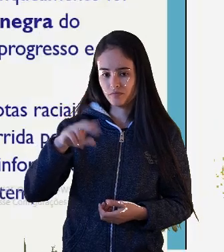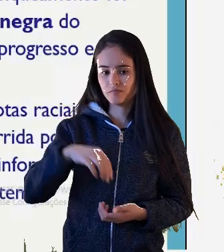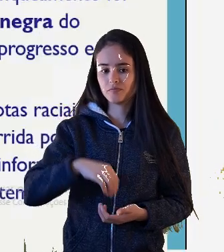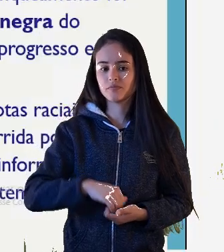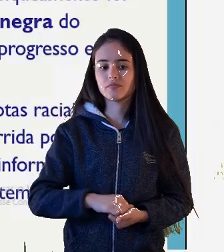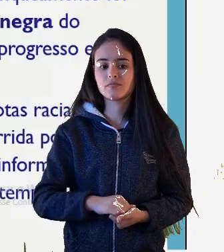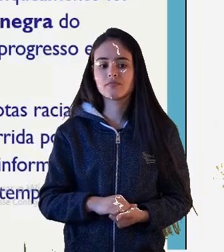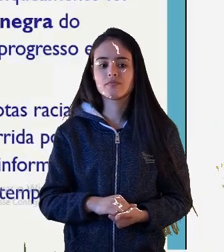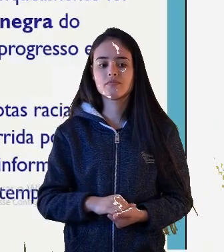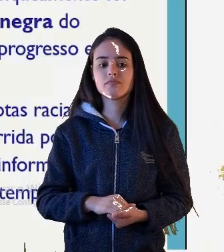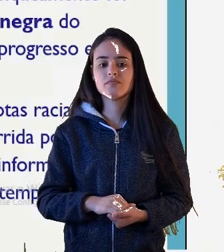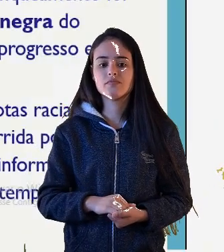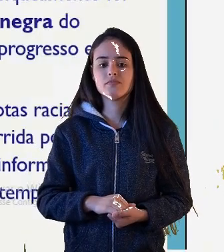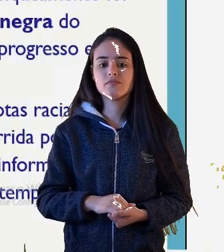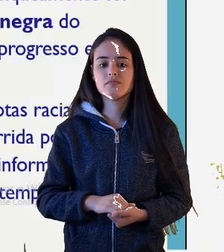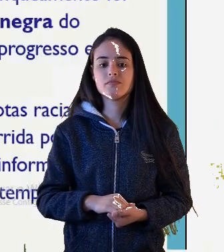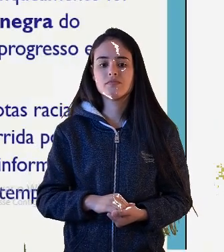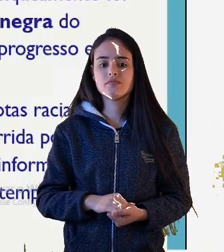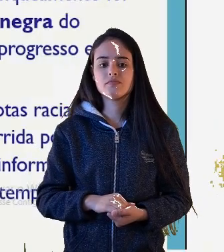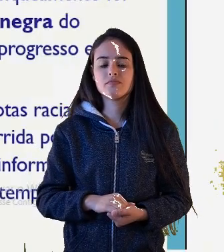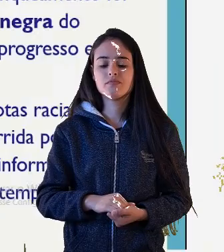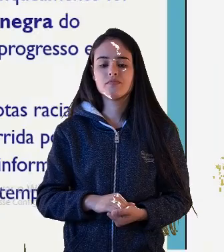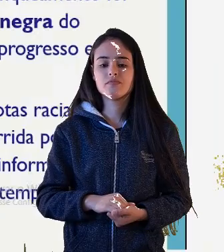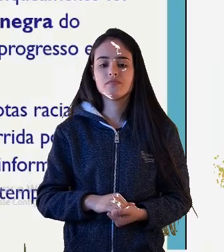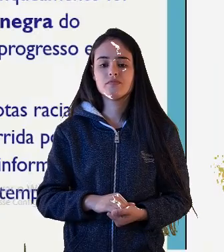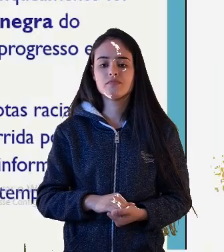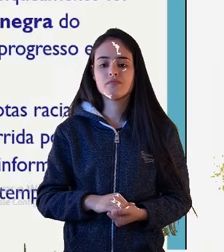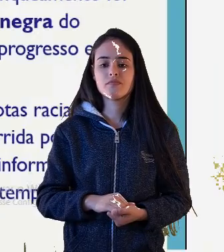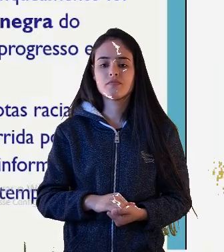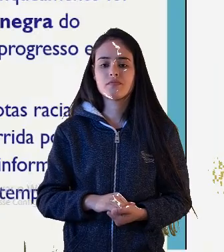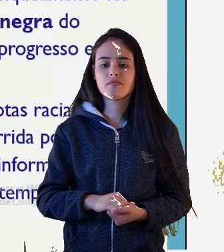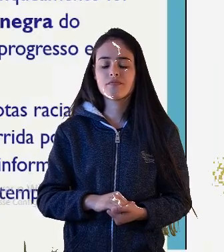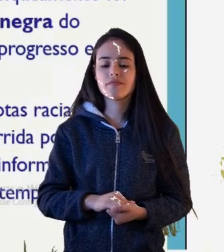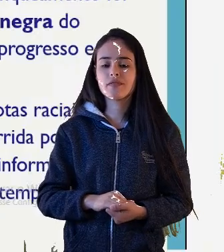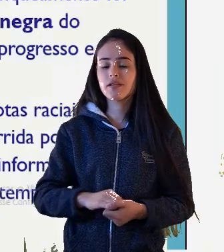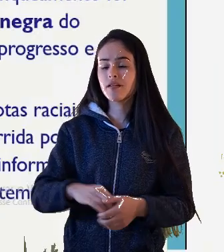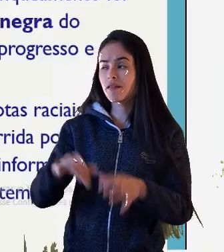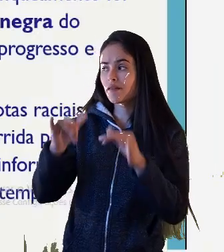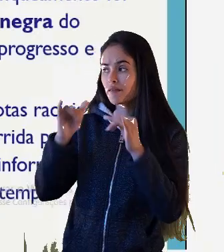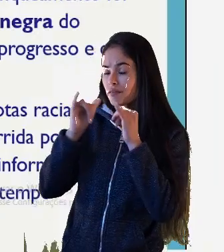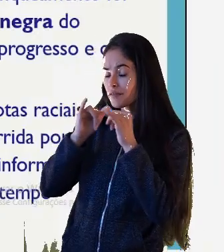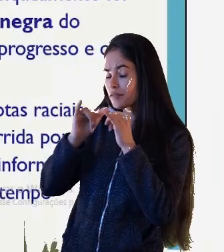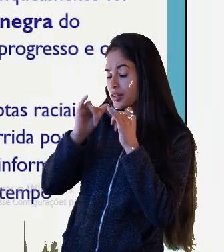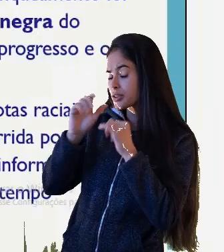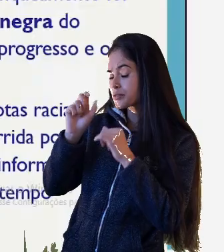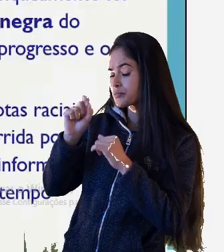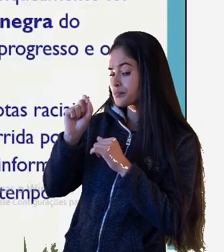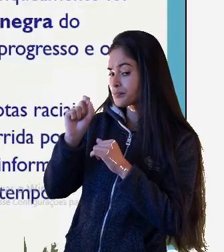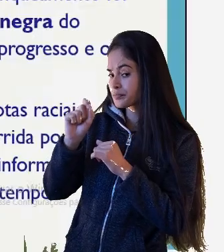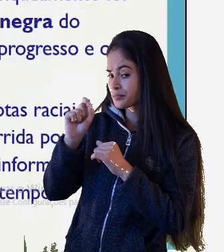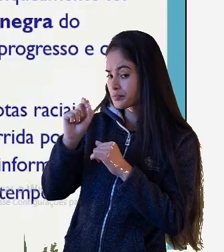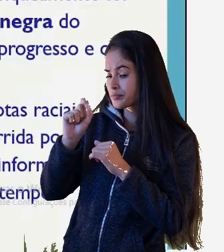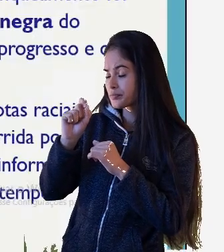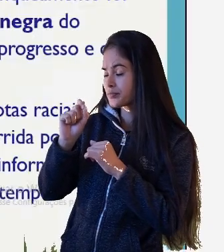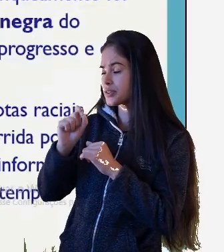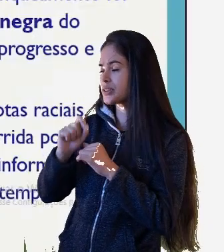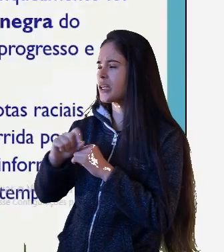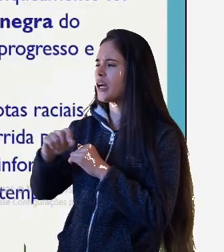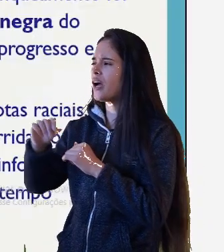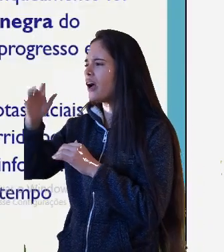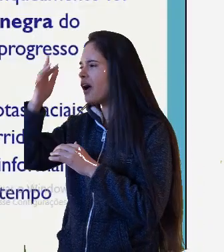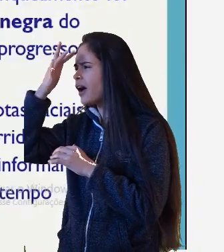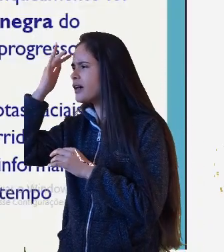são trabalhadores, né? Vieram aqui lutar por uma vida melhor, né? Uma promessa num outro país de uma vida melhor,